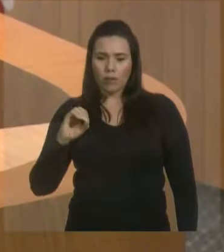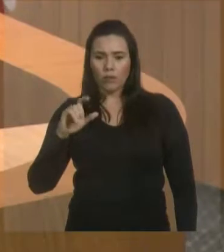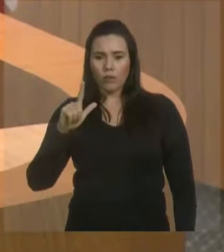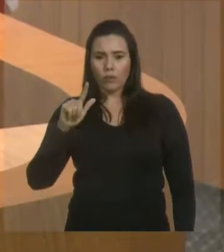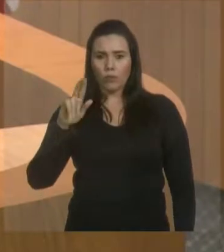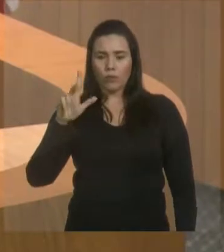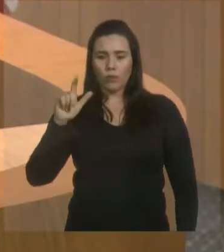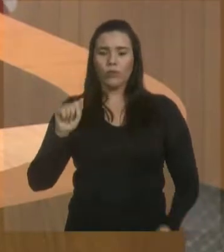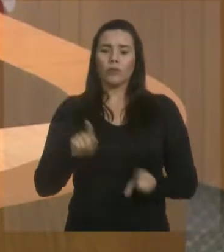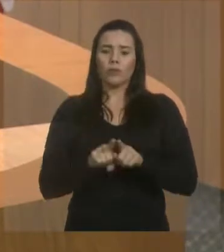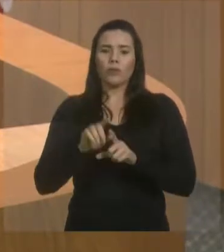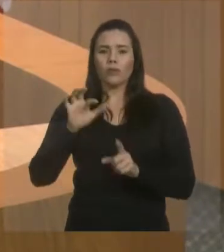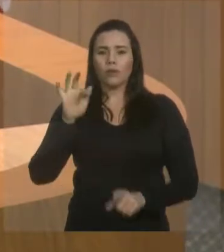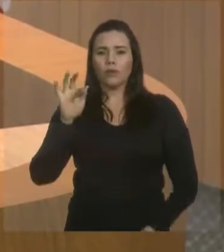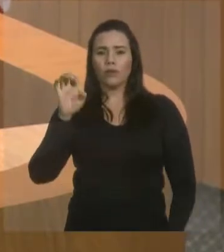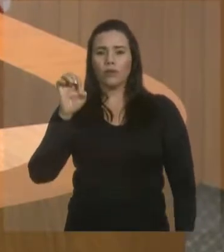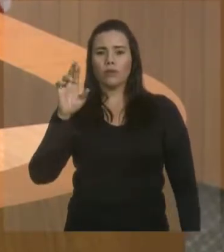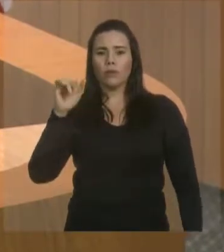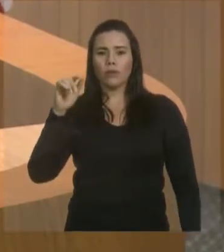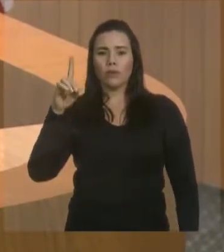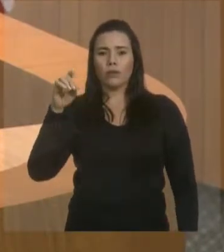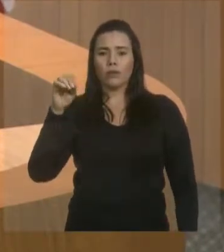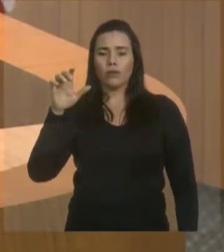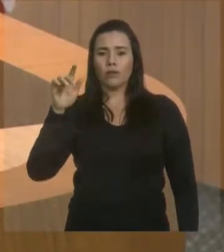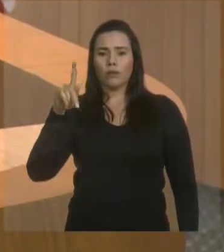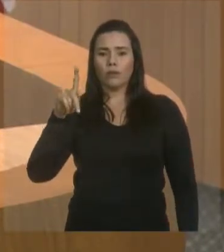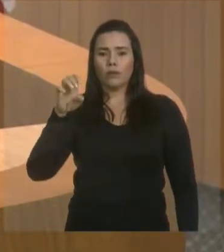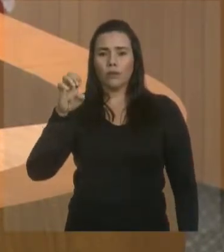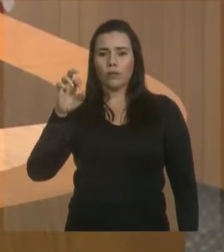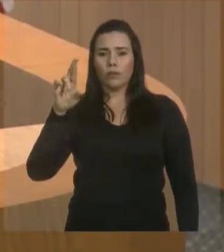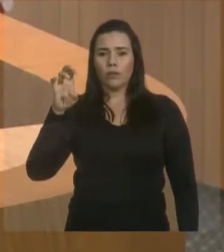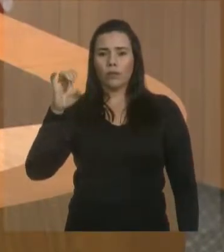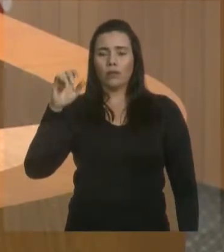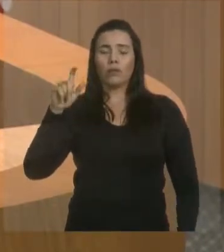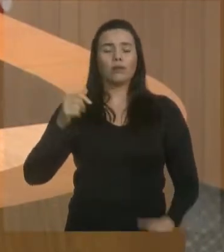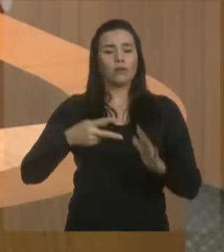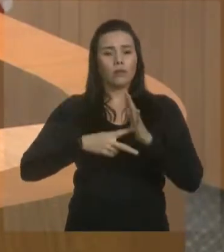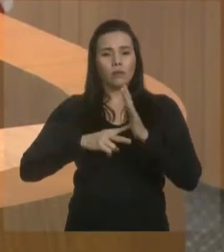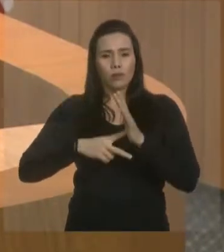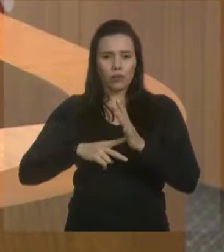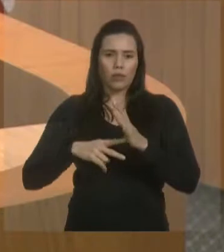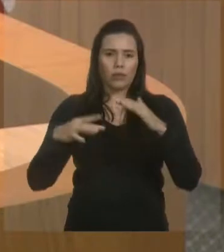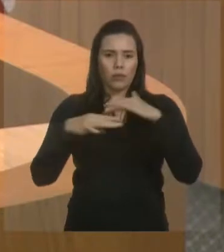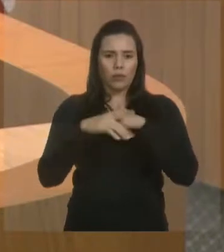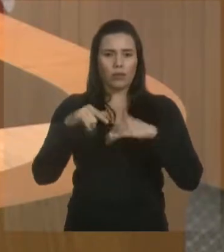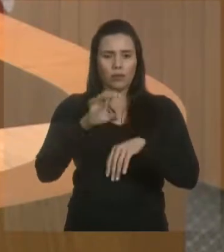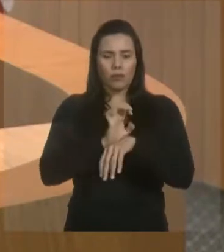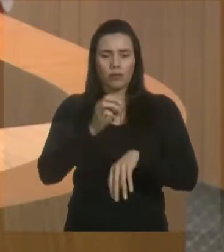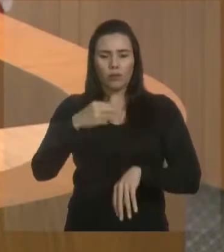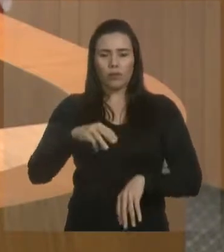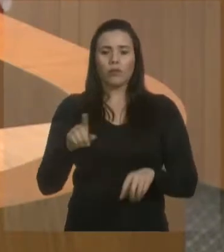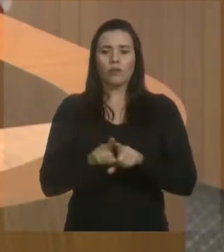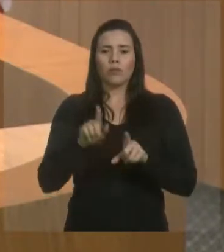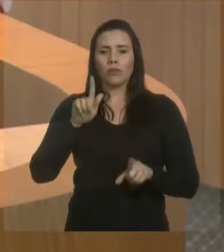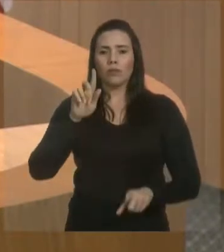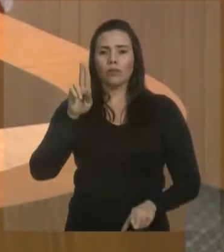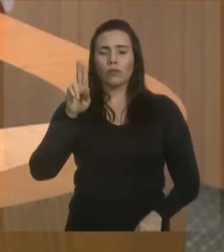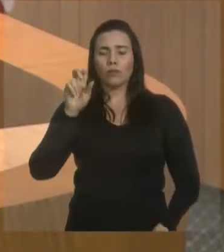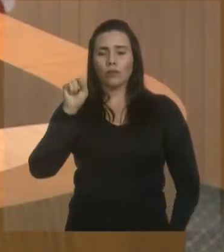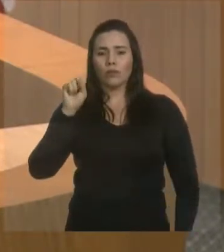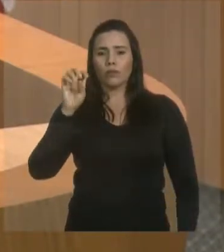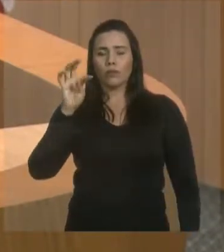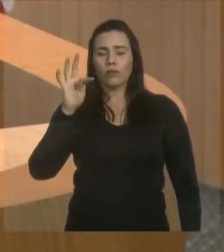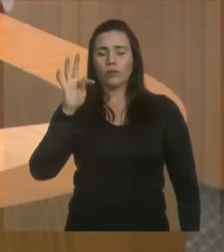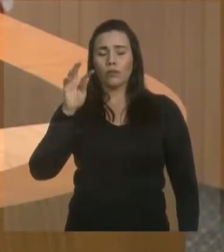senhor Fernando Pereira, dos Sindicatos Urbanitários do Maranhão, o senhor Gustavo Teixeira e o